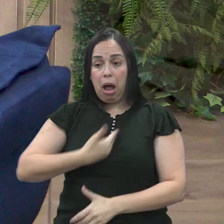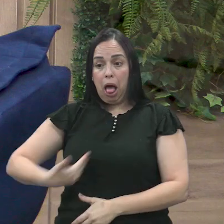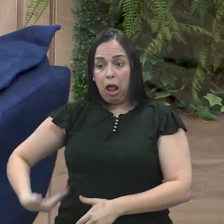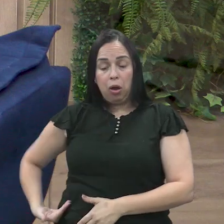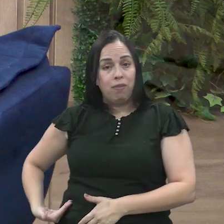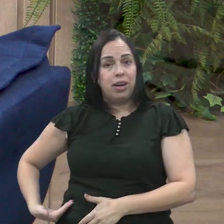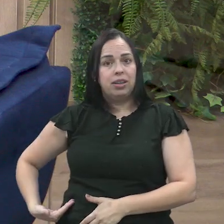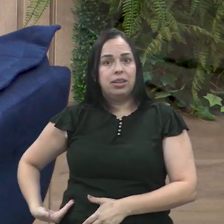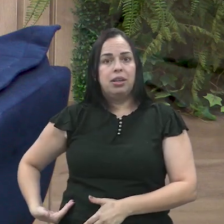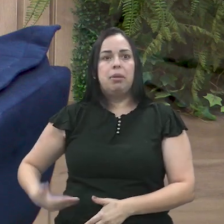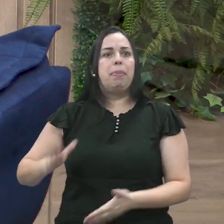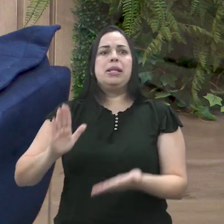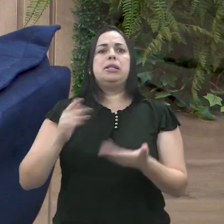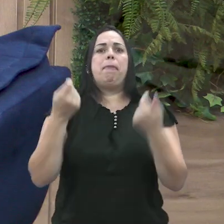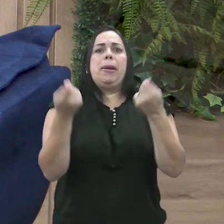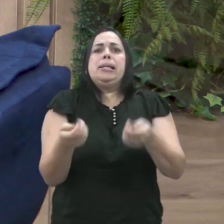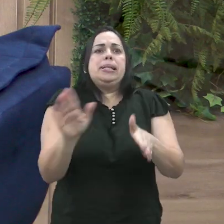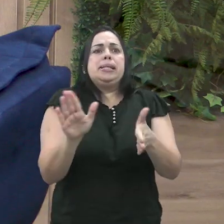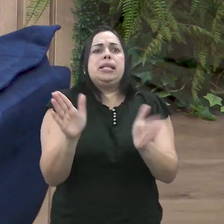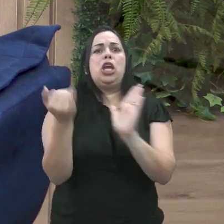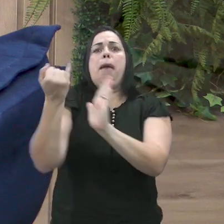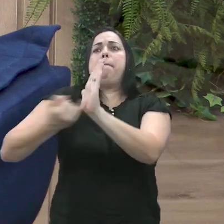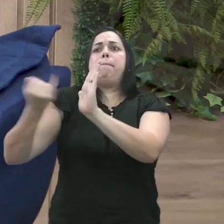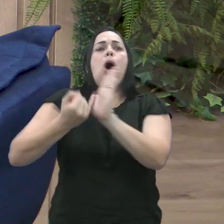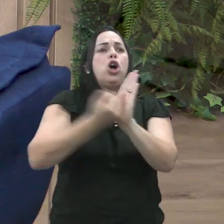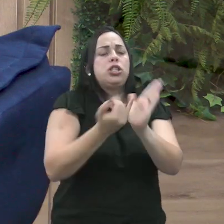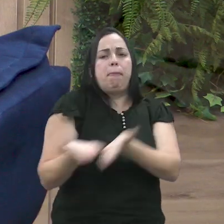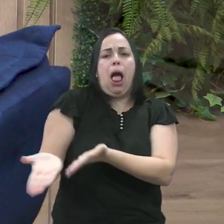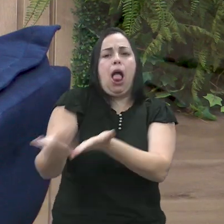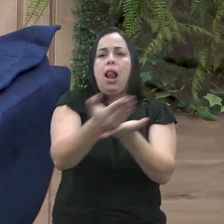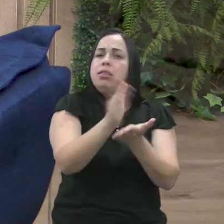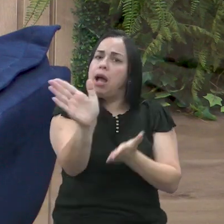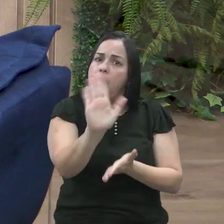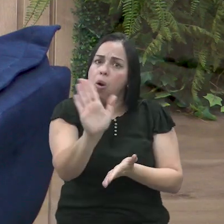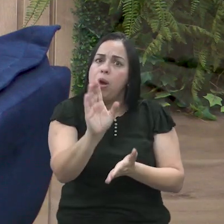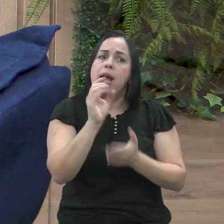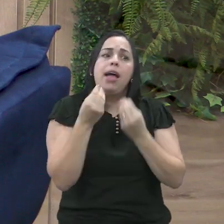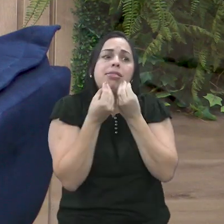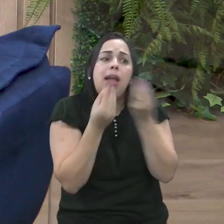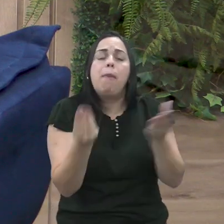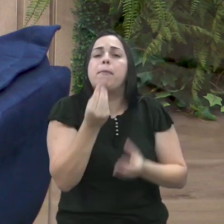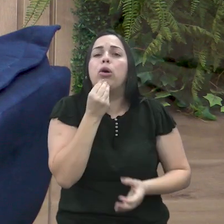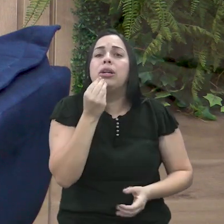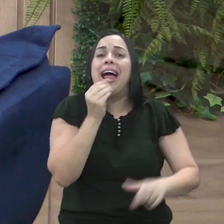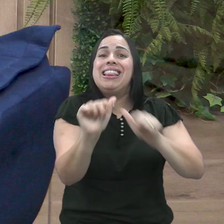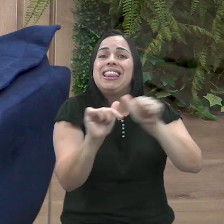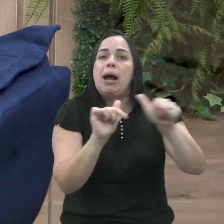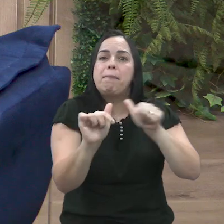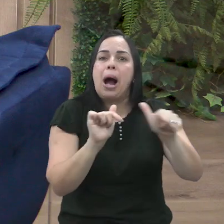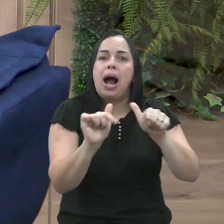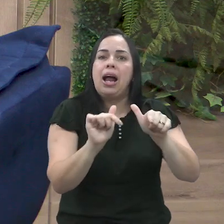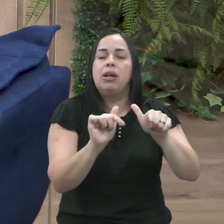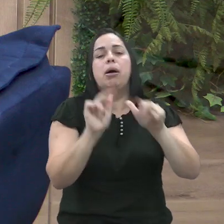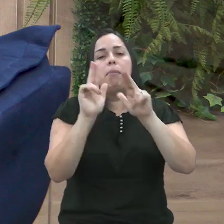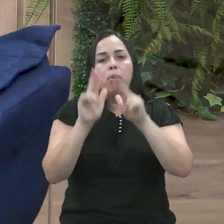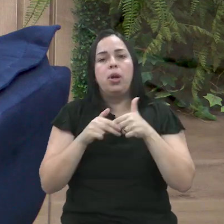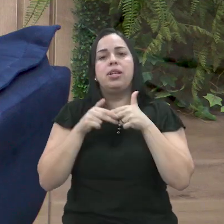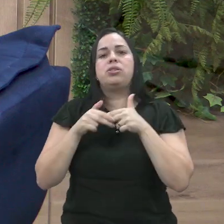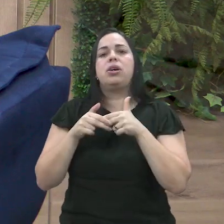precisa subir impostos para conseguir arrecadar mais. Se a gente gerar emprego na nossa cidade, a gente consegue. E isso a gente consegue